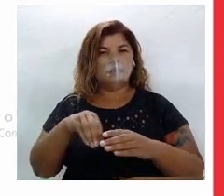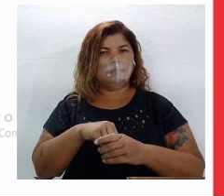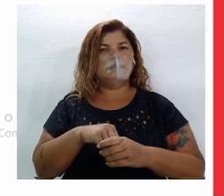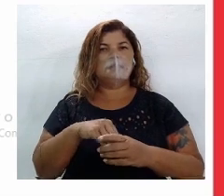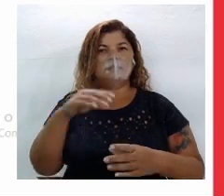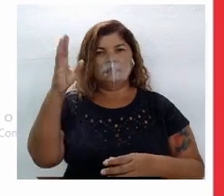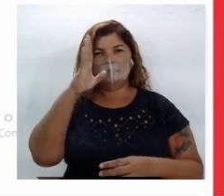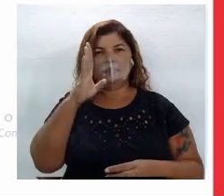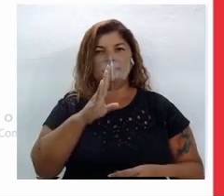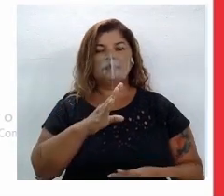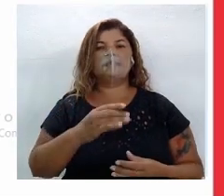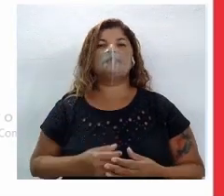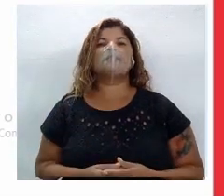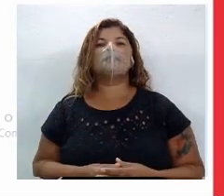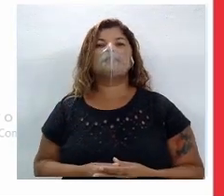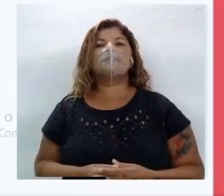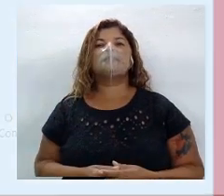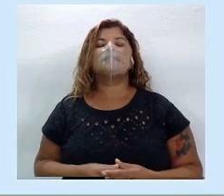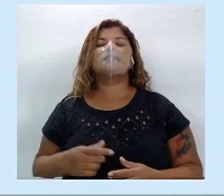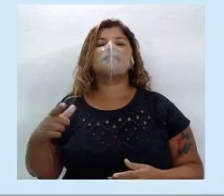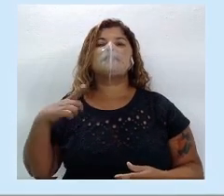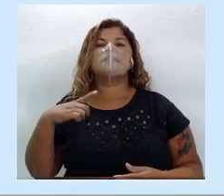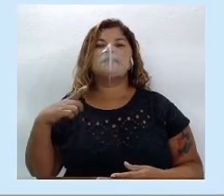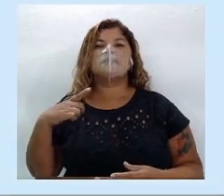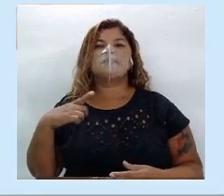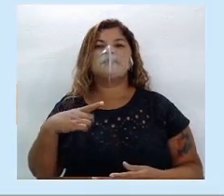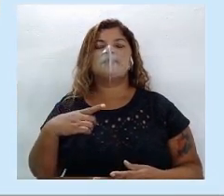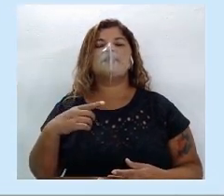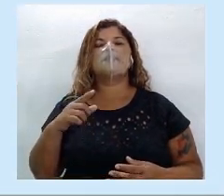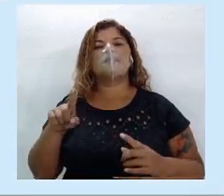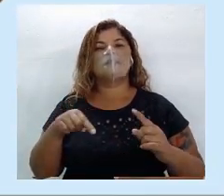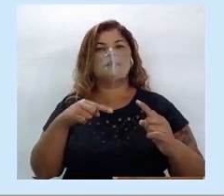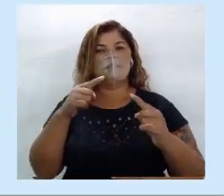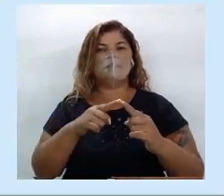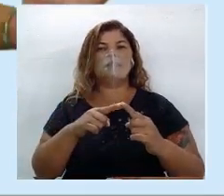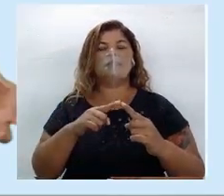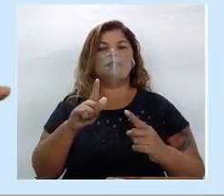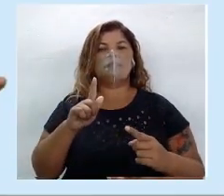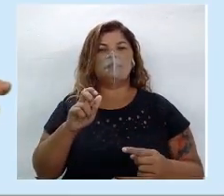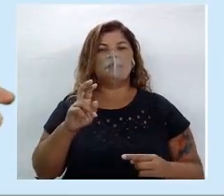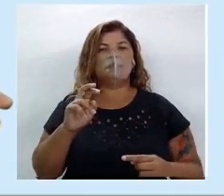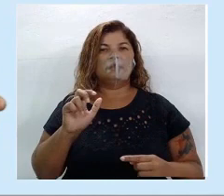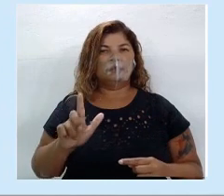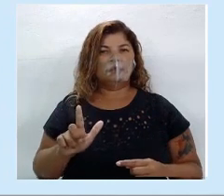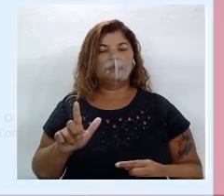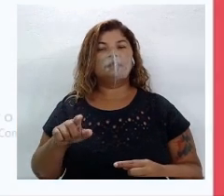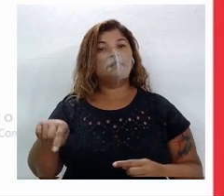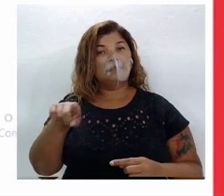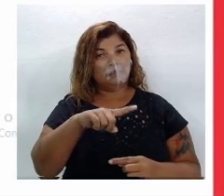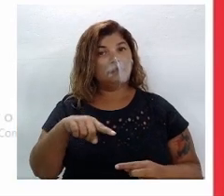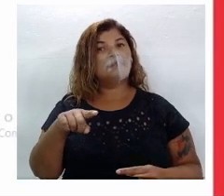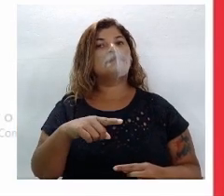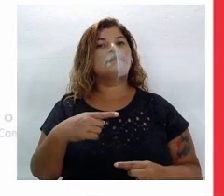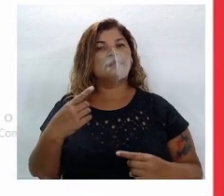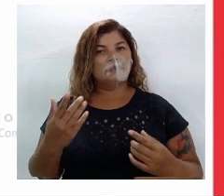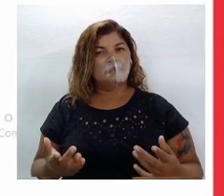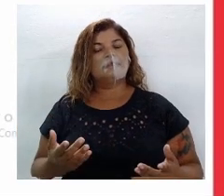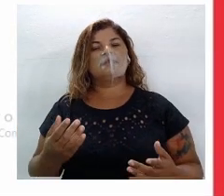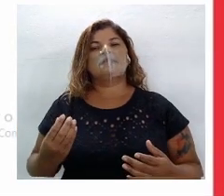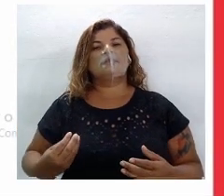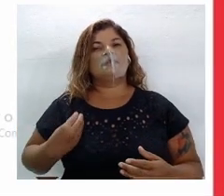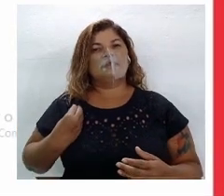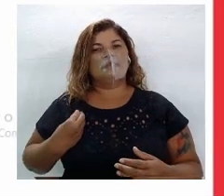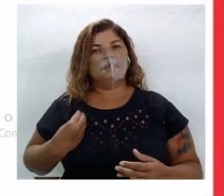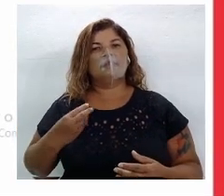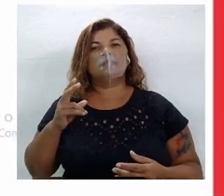no Brasil. Vamos adiante. Nós temos aqui o nosso objetivo geral. Lembrem-se, estudantes,